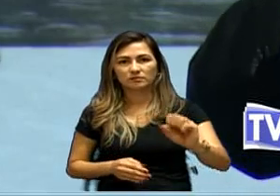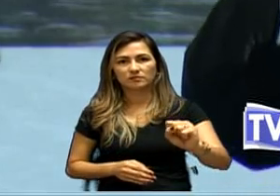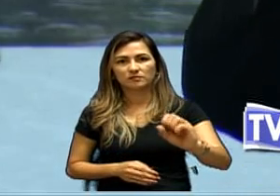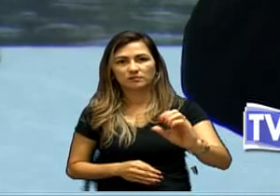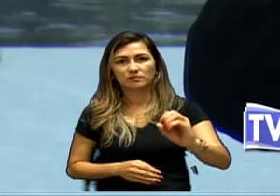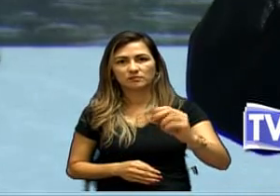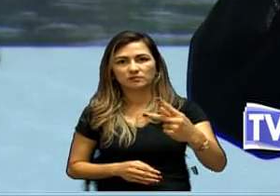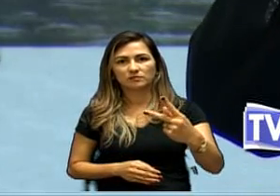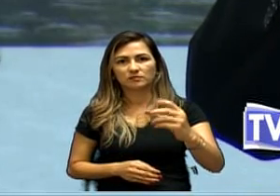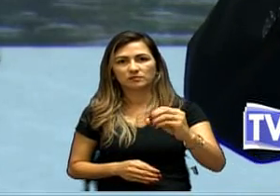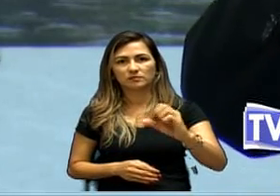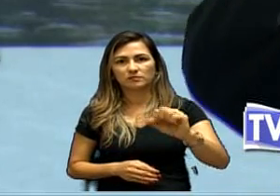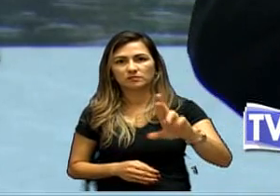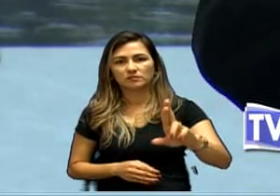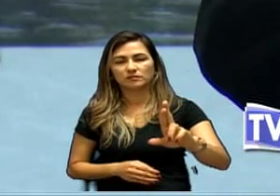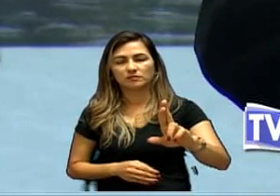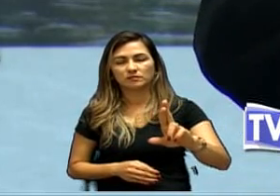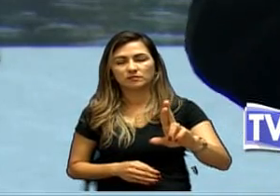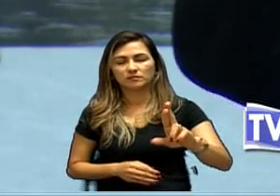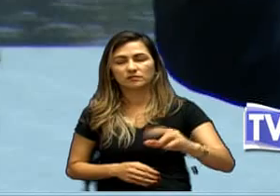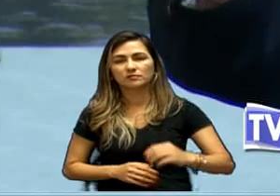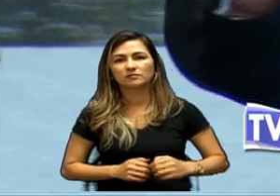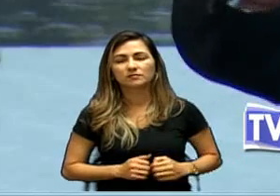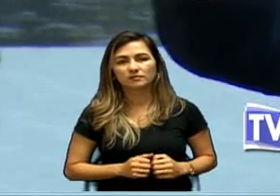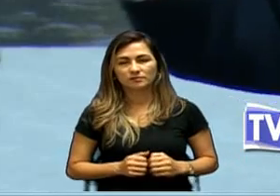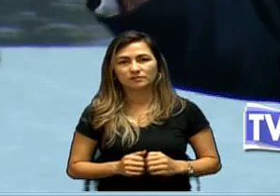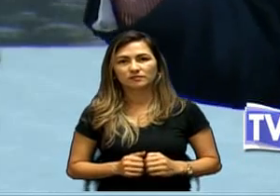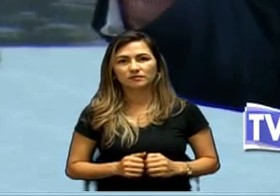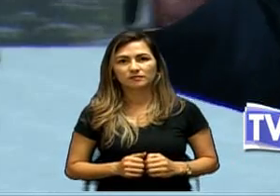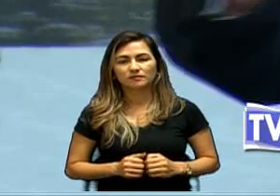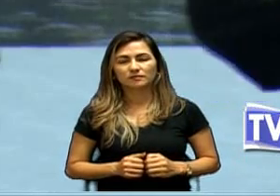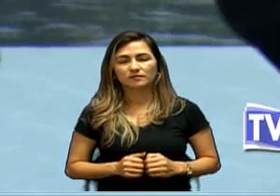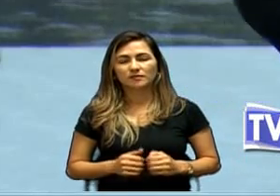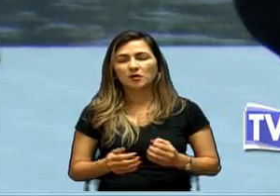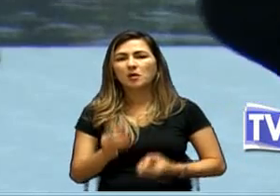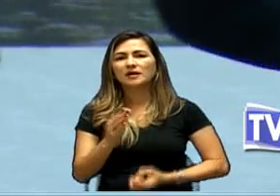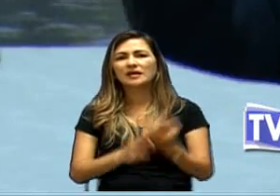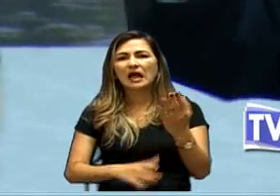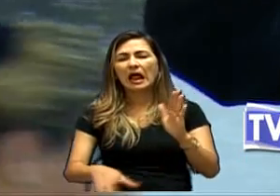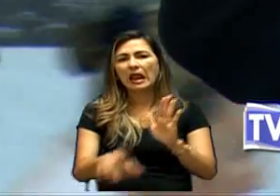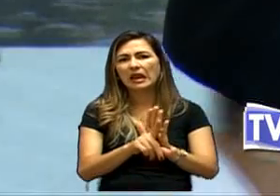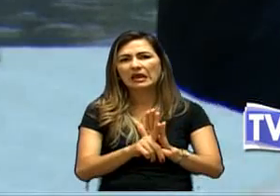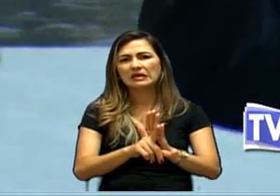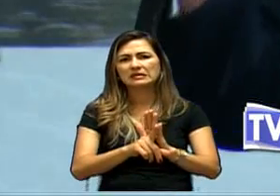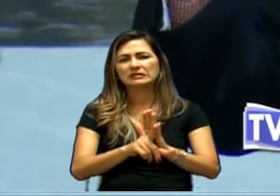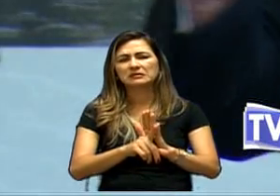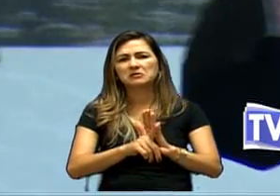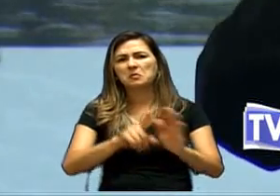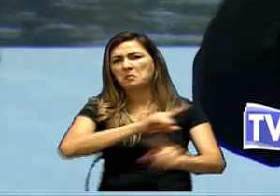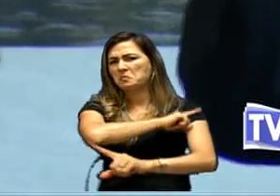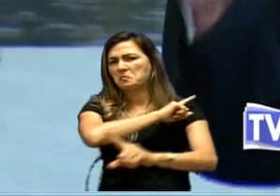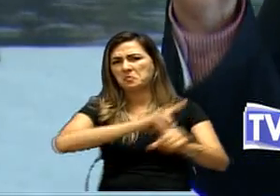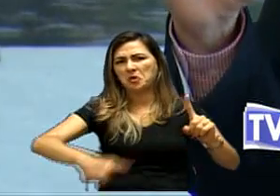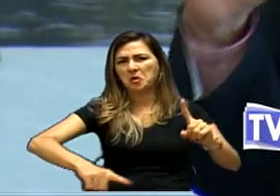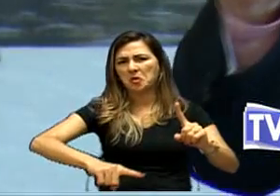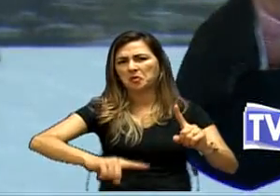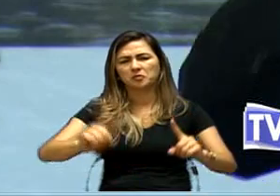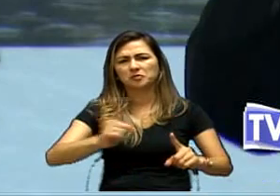de hoje como isopor. A intenção não é fazer nenhuma lei que possa extinguir, até porque isso não existe, seria